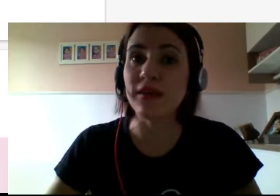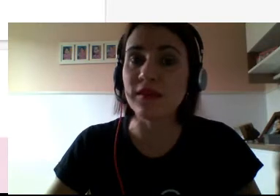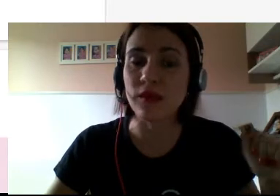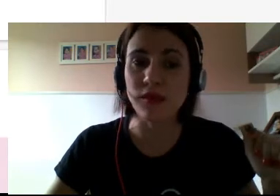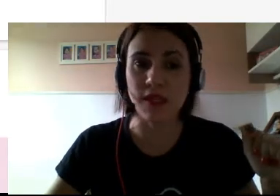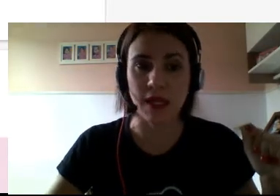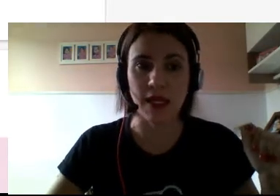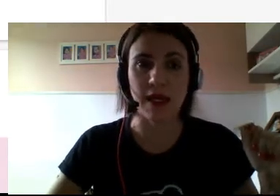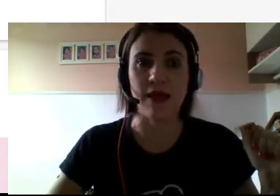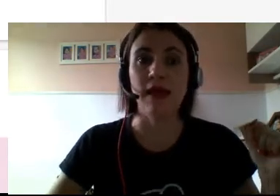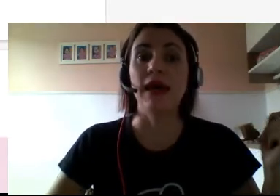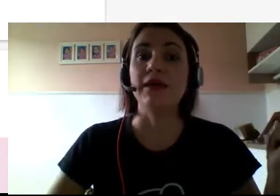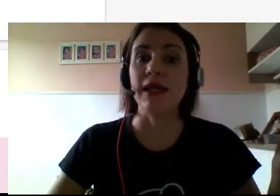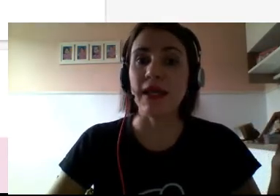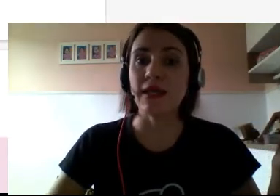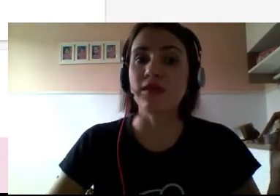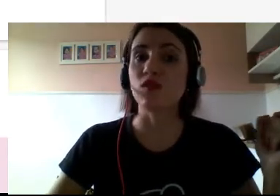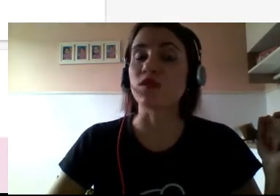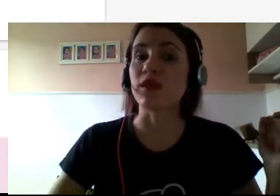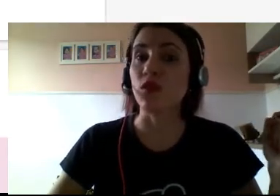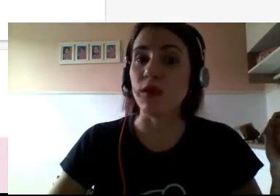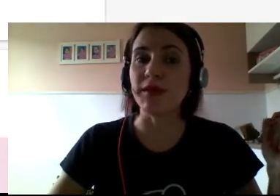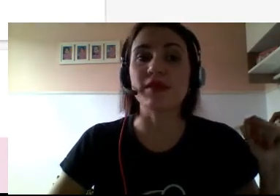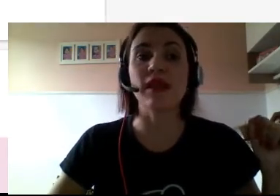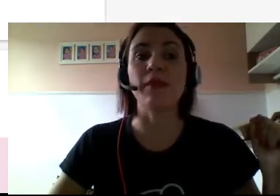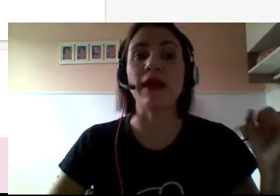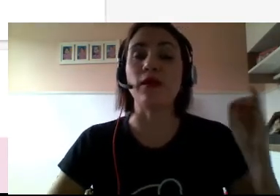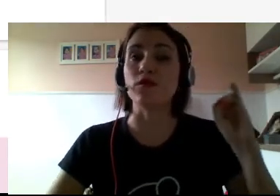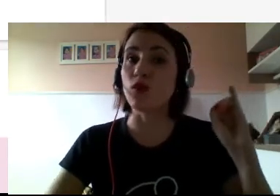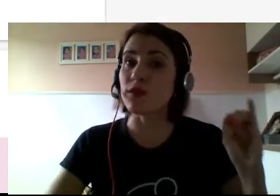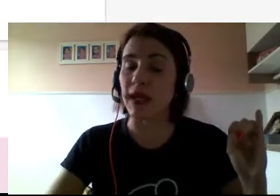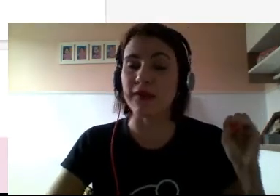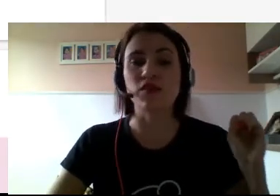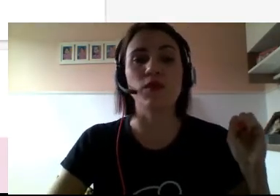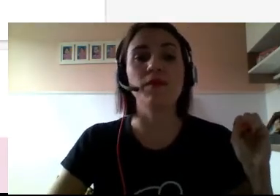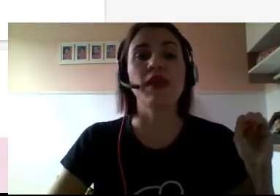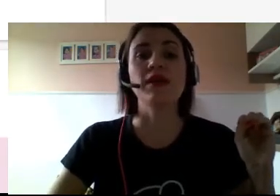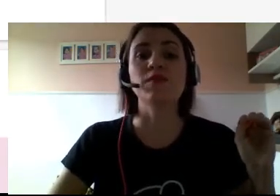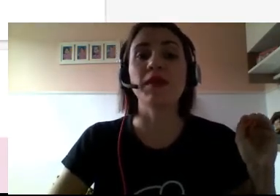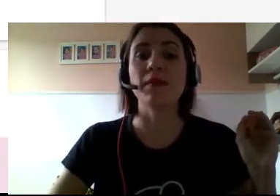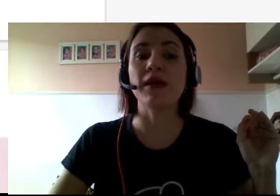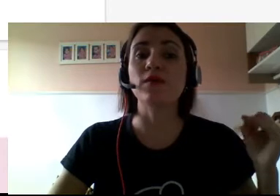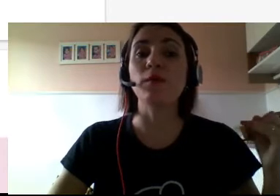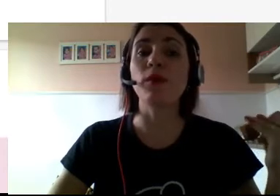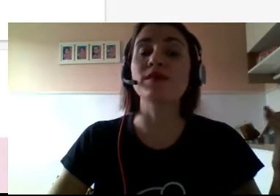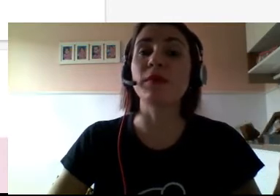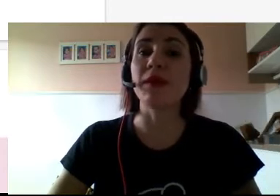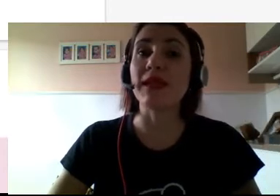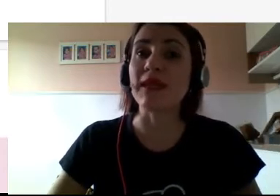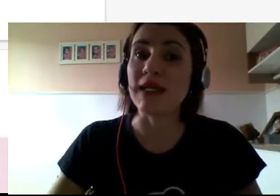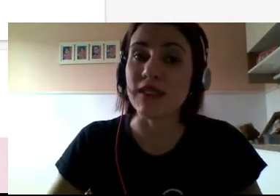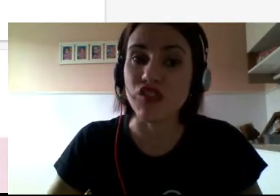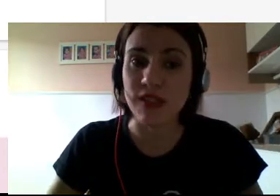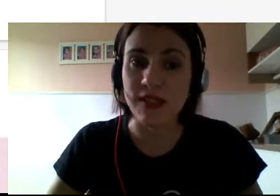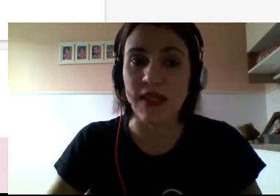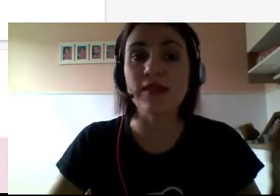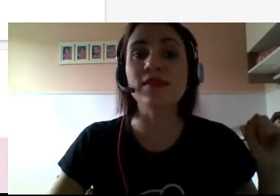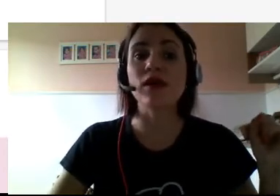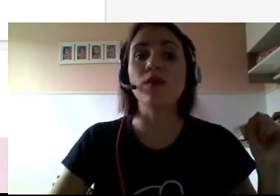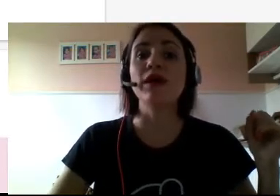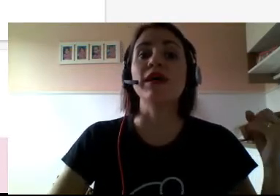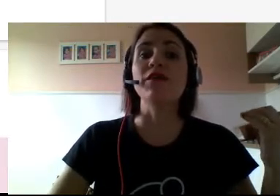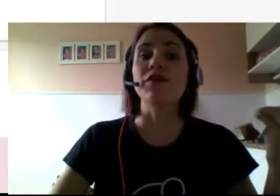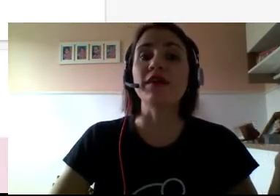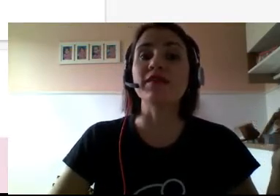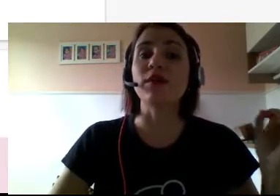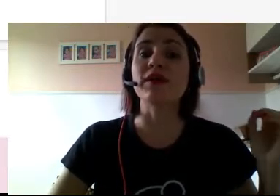processo de criação cênica neles os atores trabalham o texto experimento possibilidades de